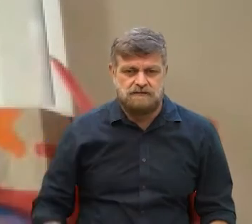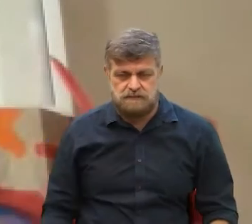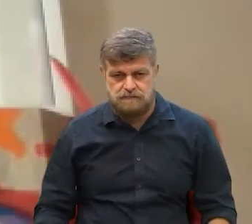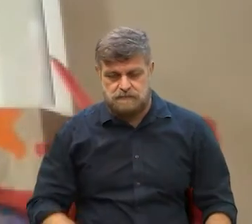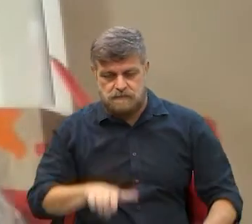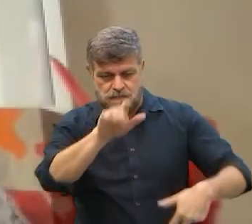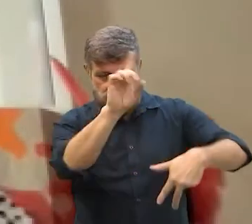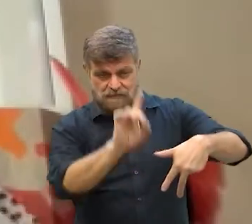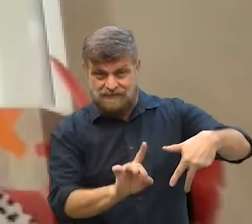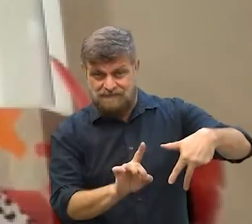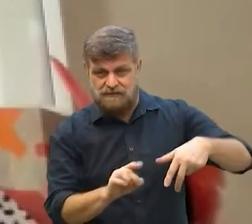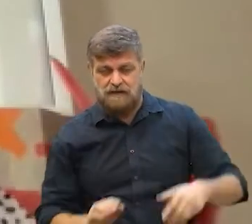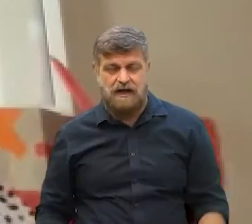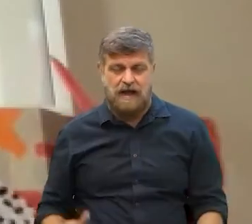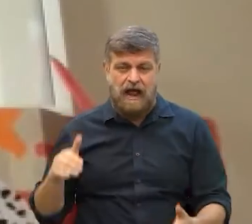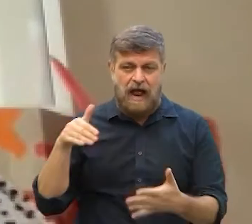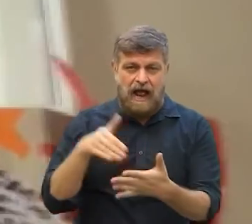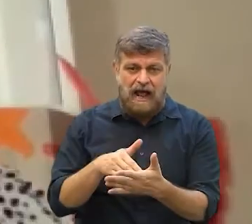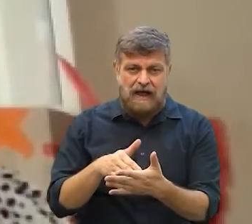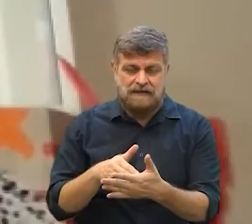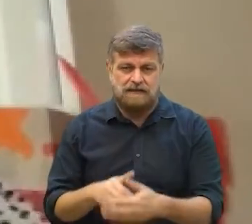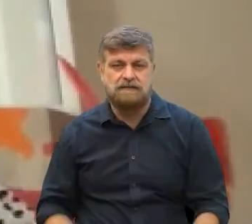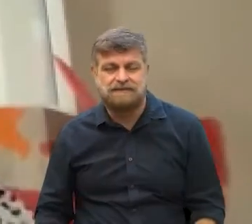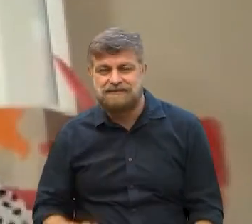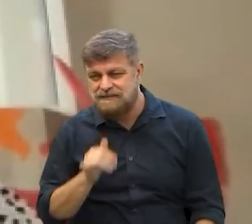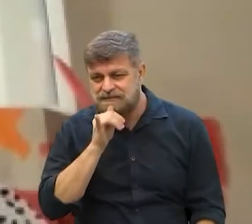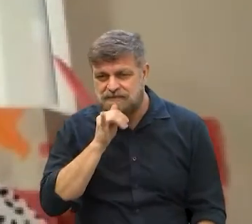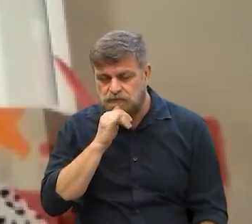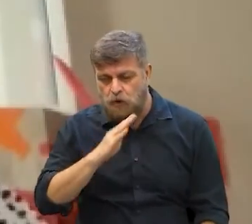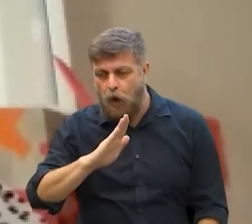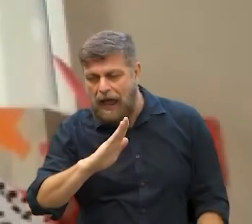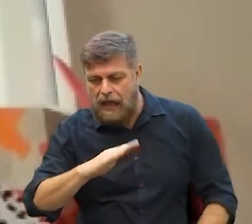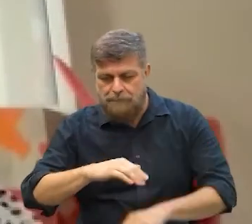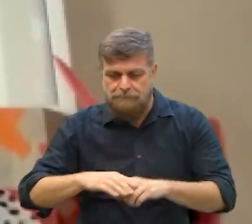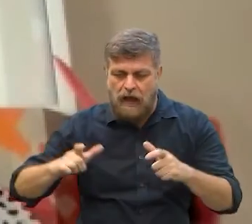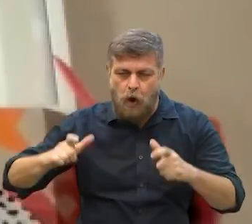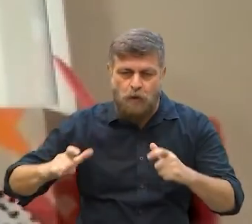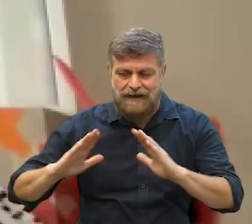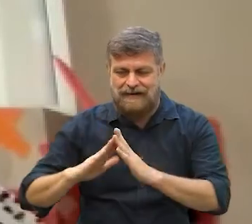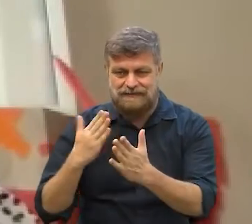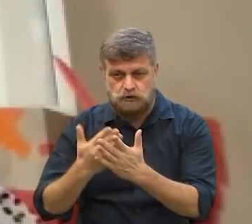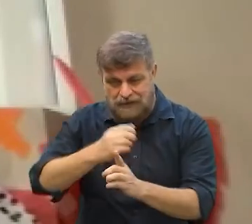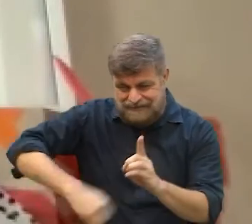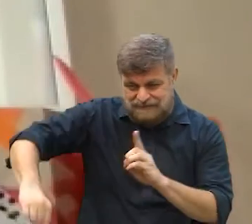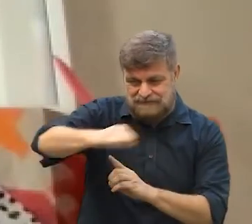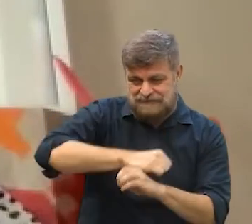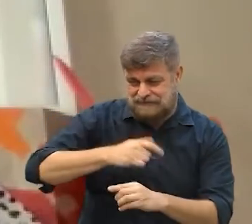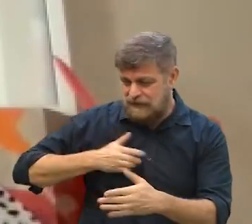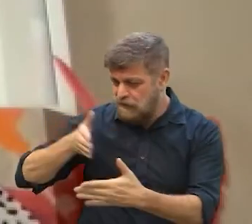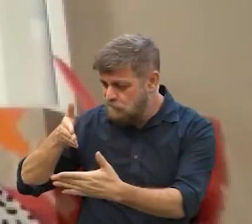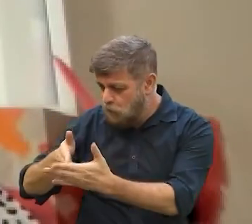com relação às pessoas com deficiência, até bloqueios físicos, nas escolas, na sociedade,